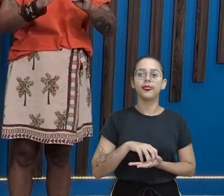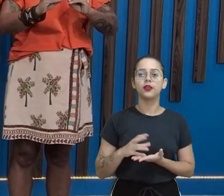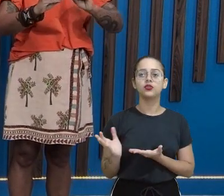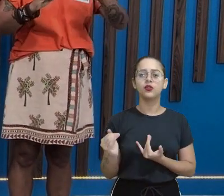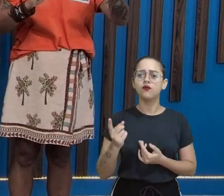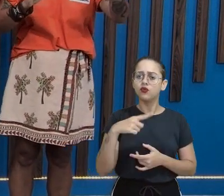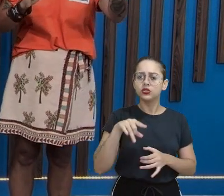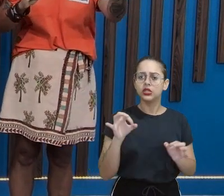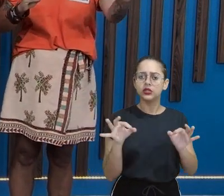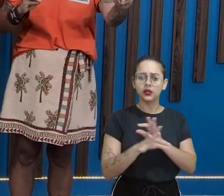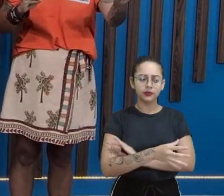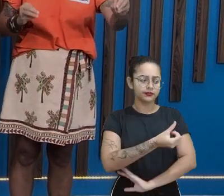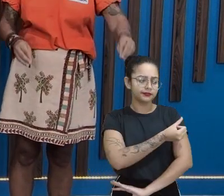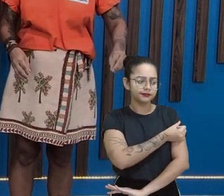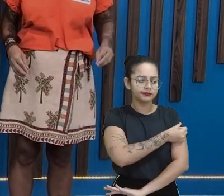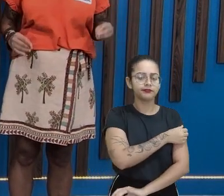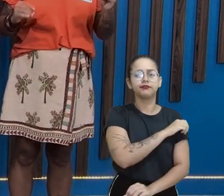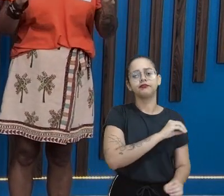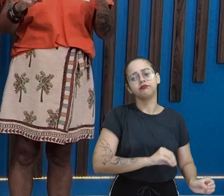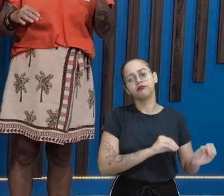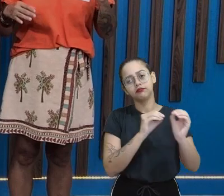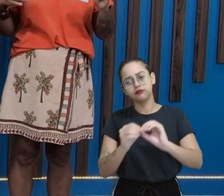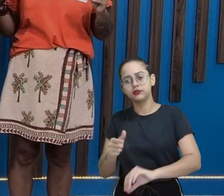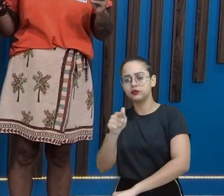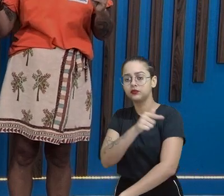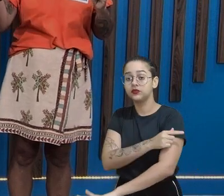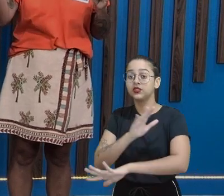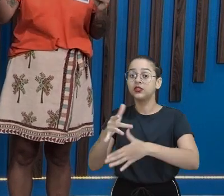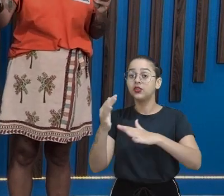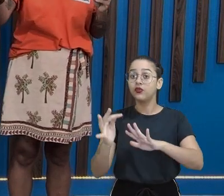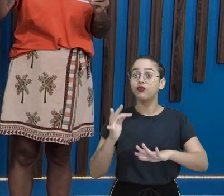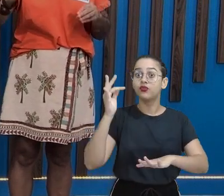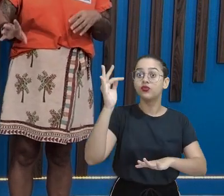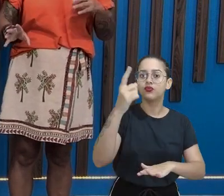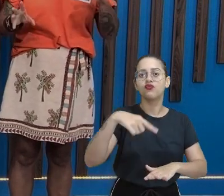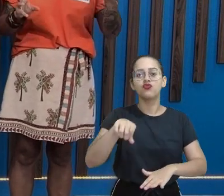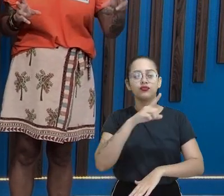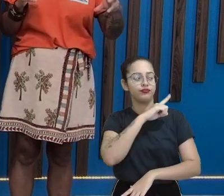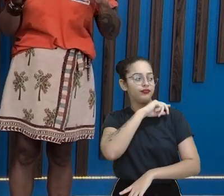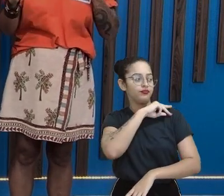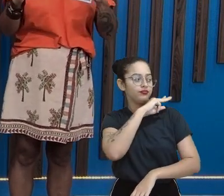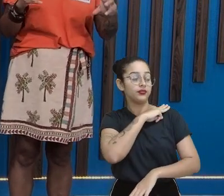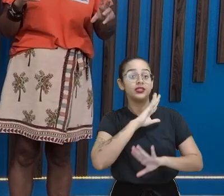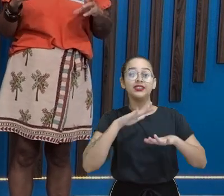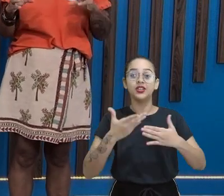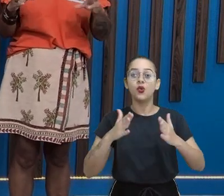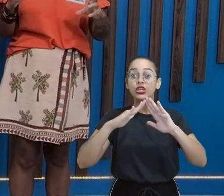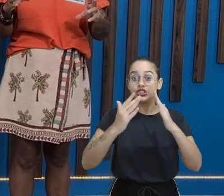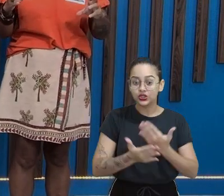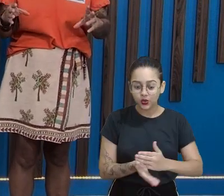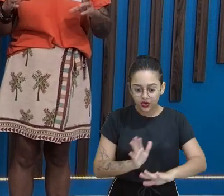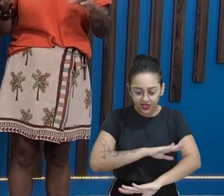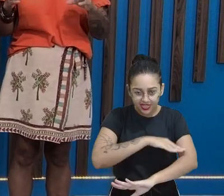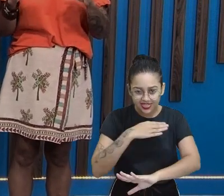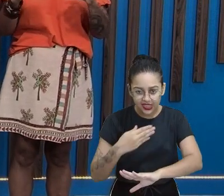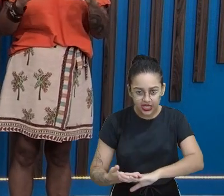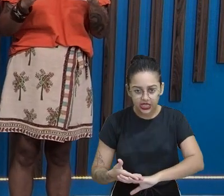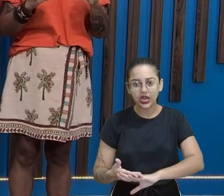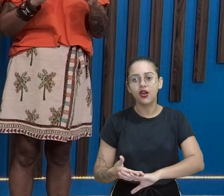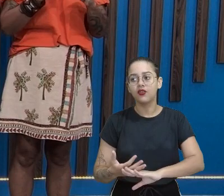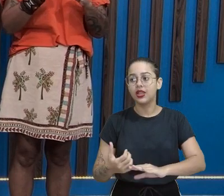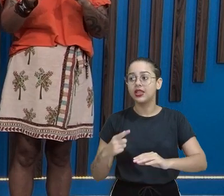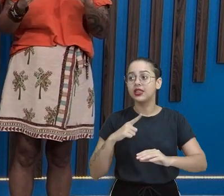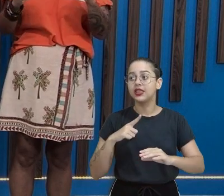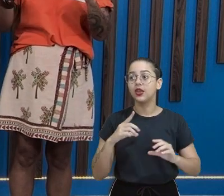terminando o sexto, indo para o sétimo, então em breve vocês vão estar no ensino médio. E nas escolas integrais, então, no ensino médio, se tem